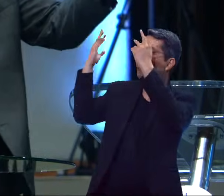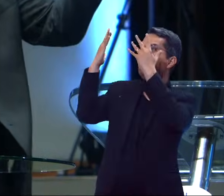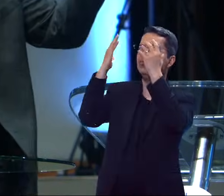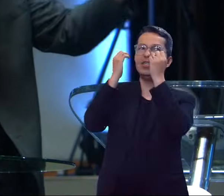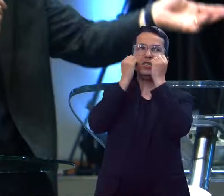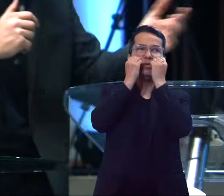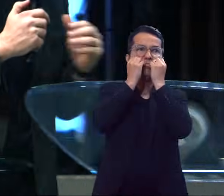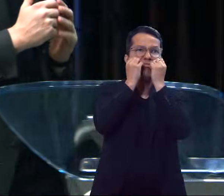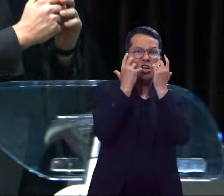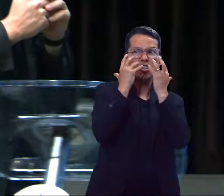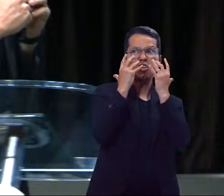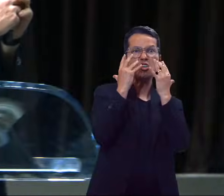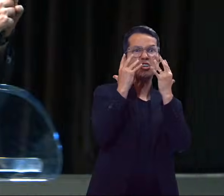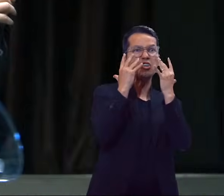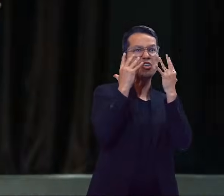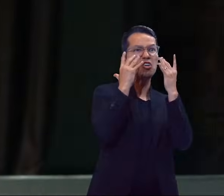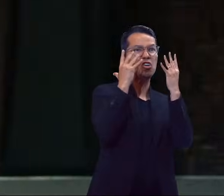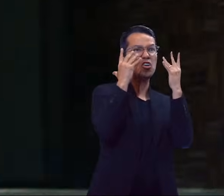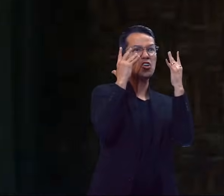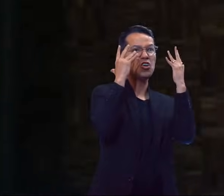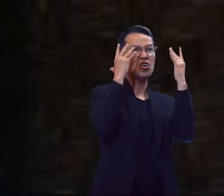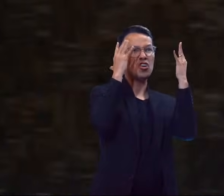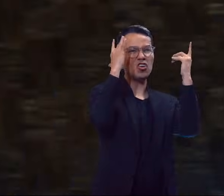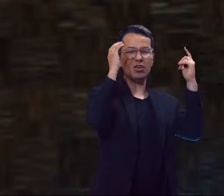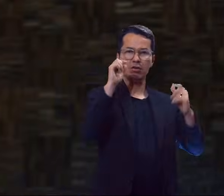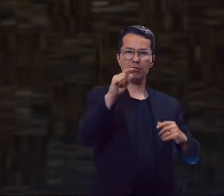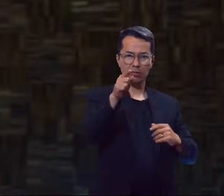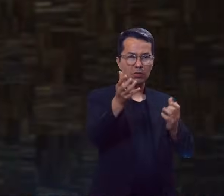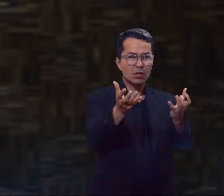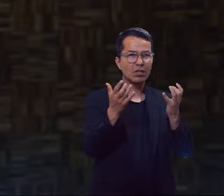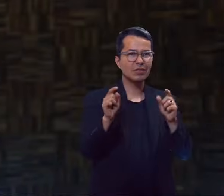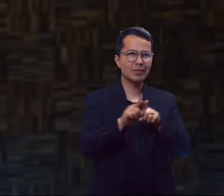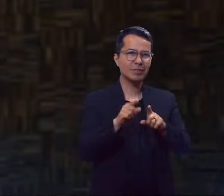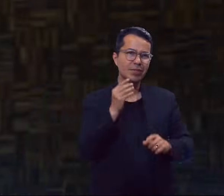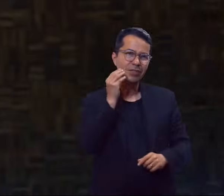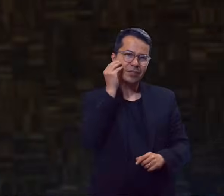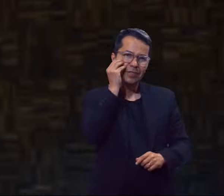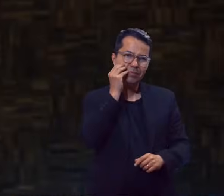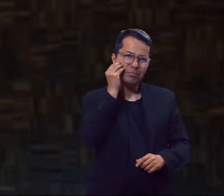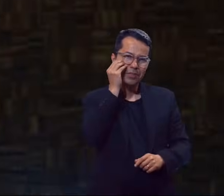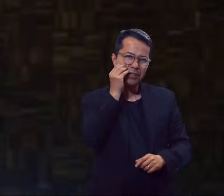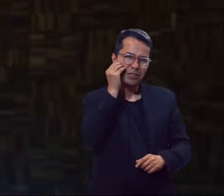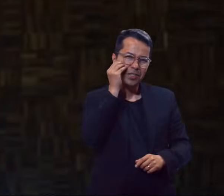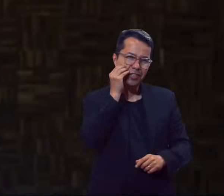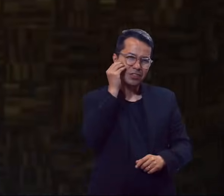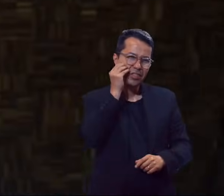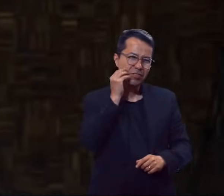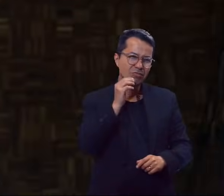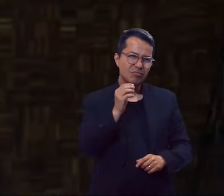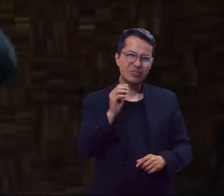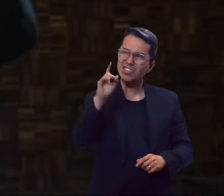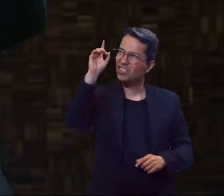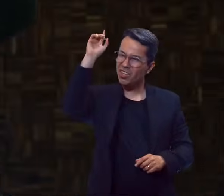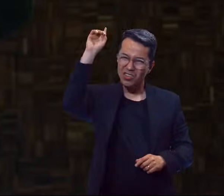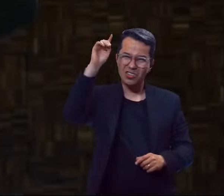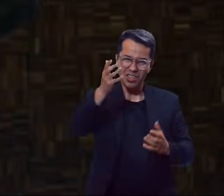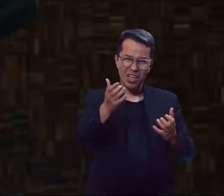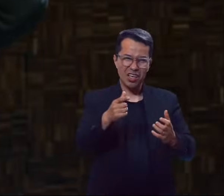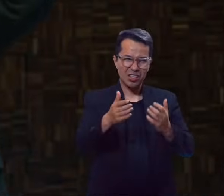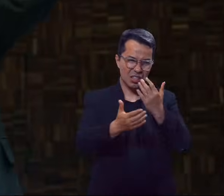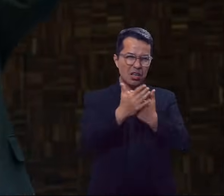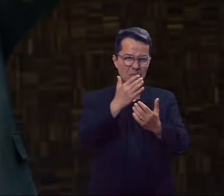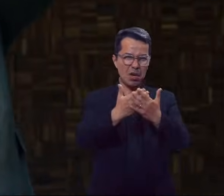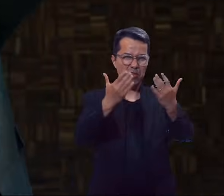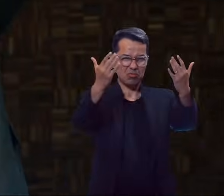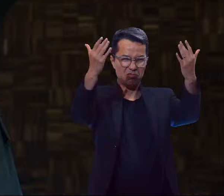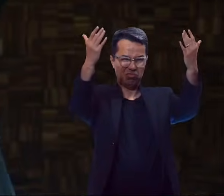forma especial. Quantos querem experimentar e viver experiências novas com Deus? Levante as duas mãos, deixa